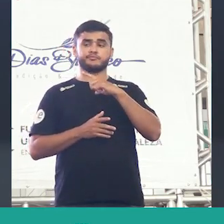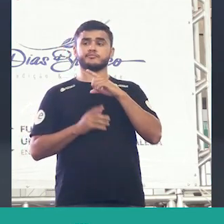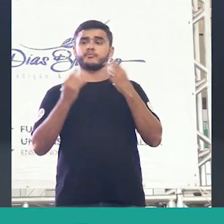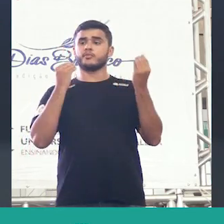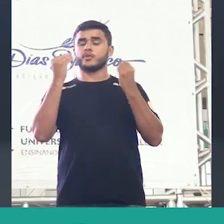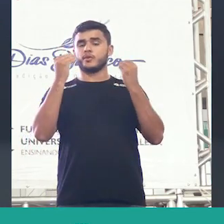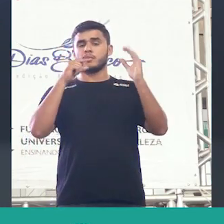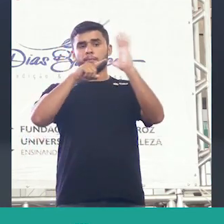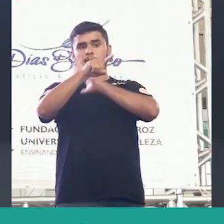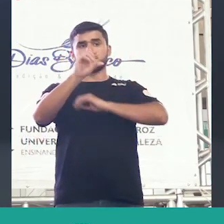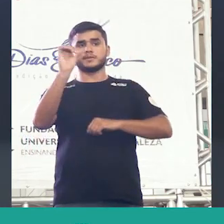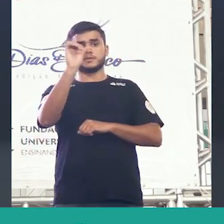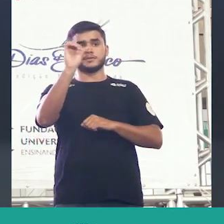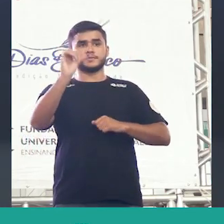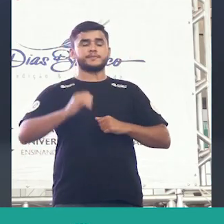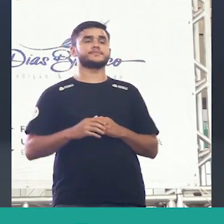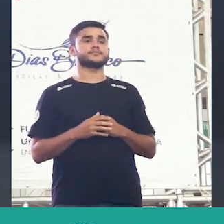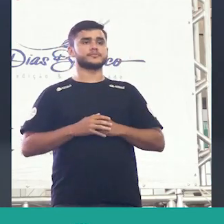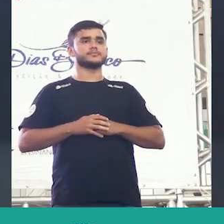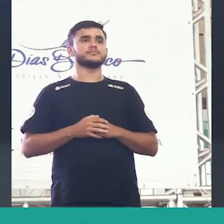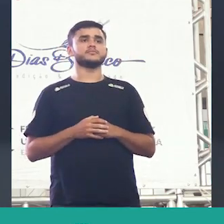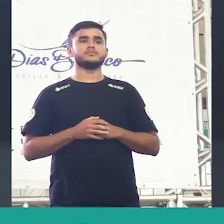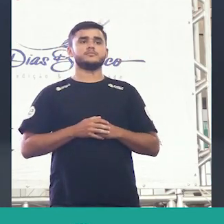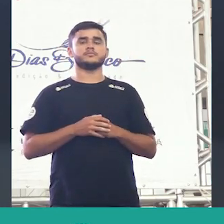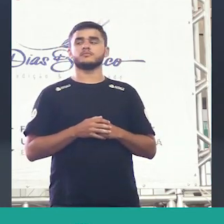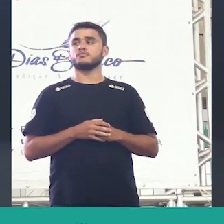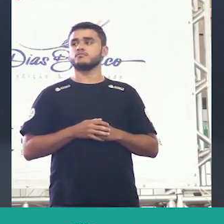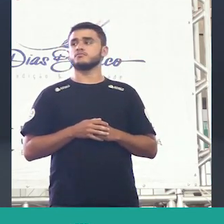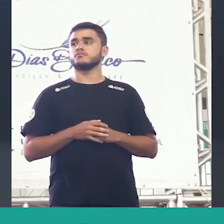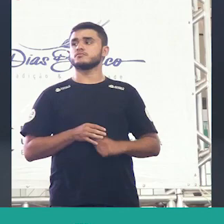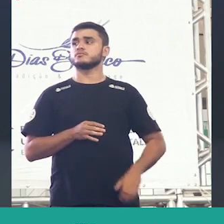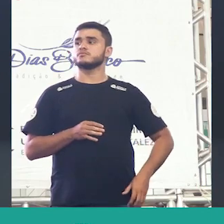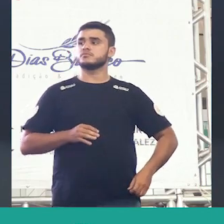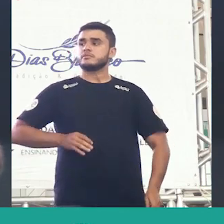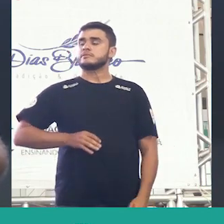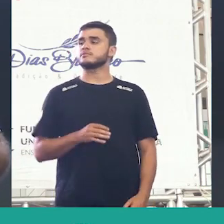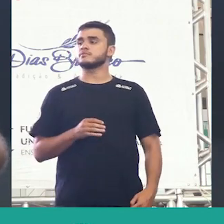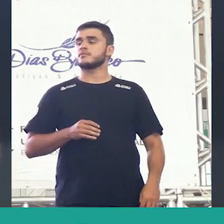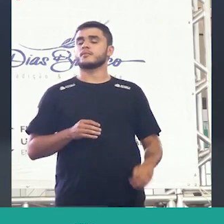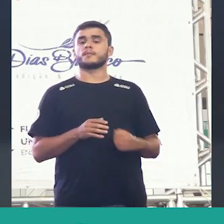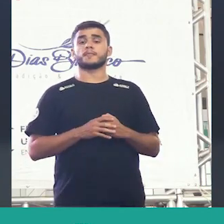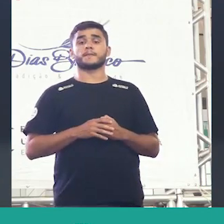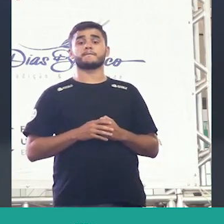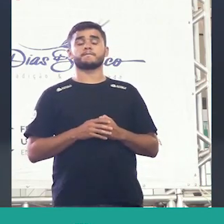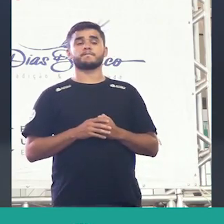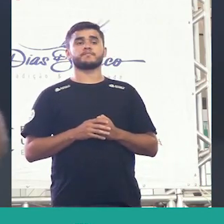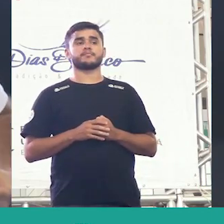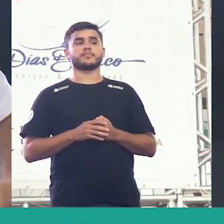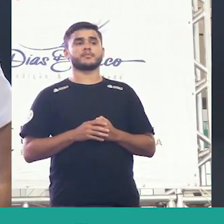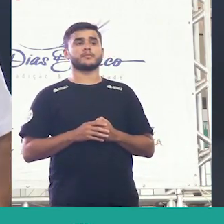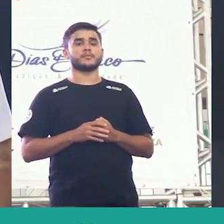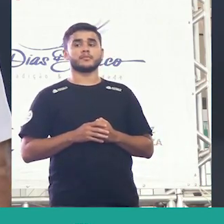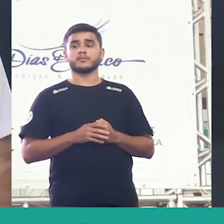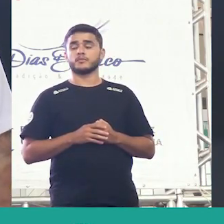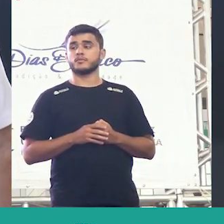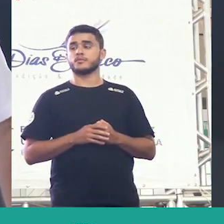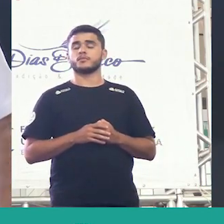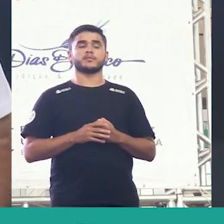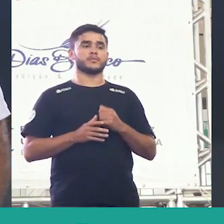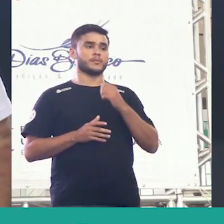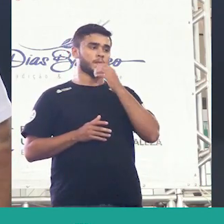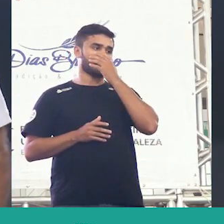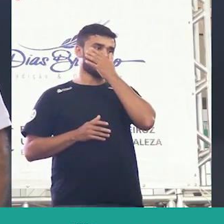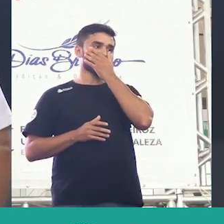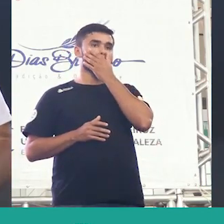Questão de número 6. Vamos lá. Vamos lá, vamos lá, vamos lá. Eu não